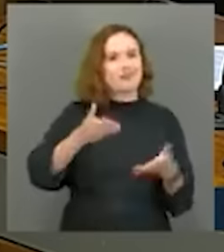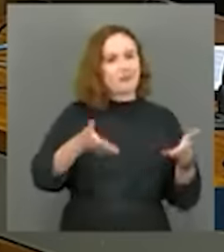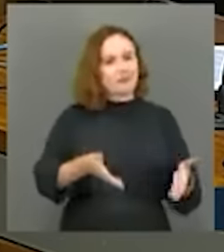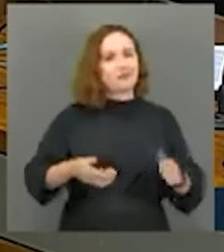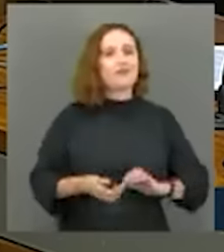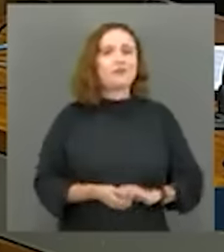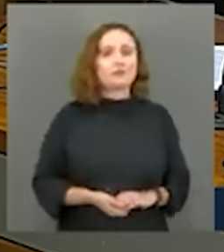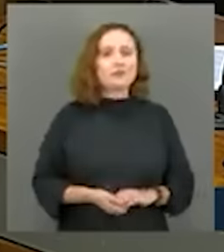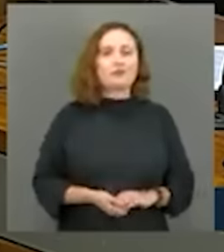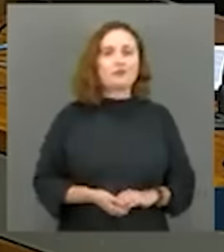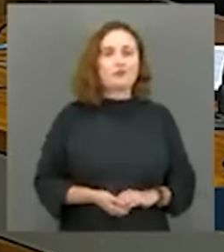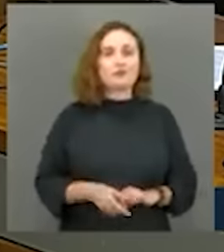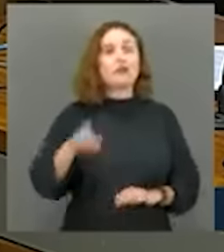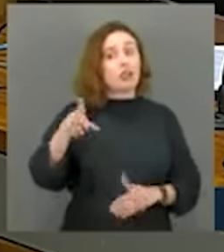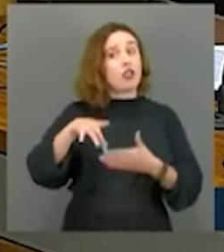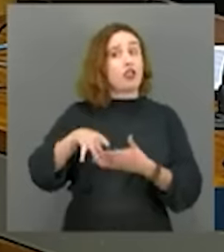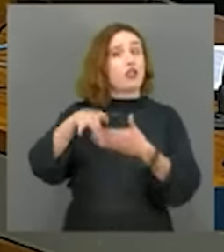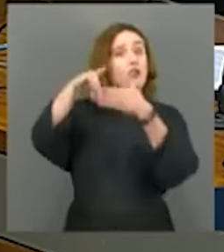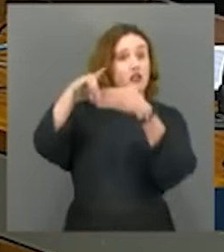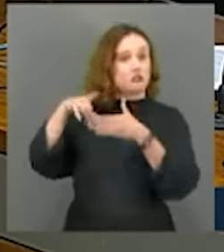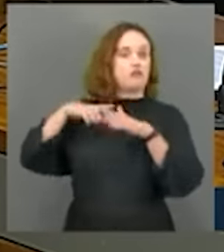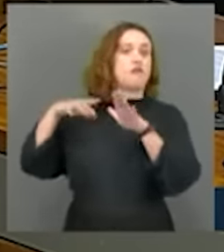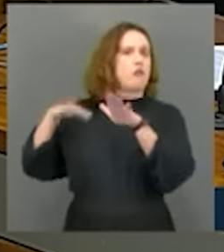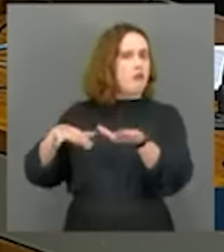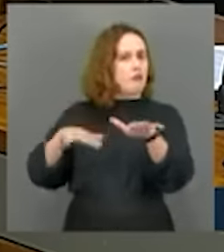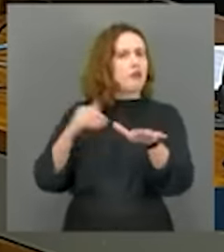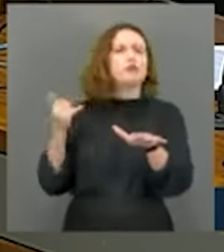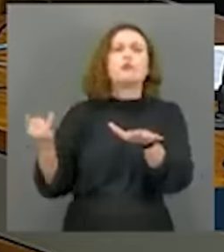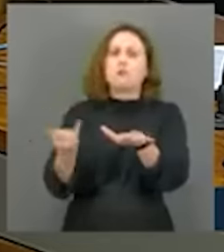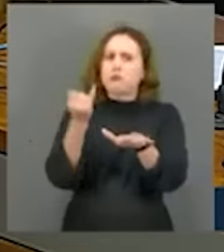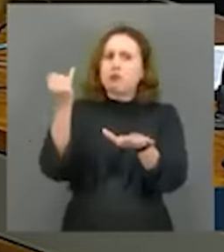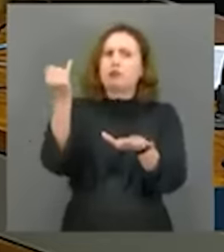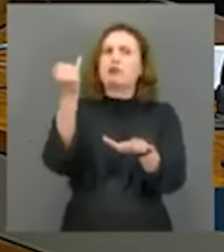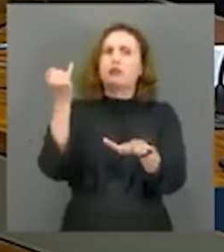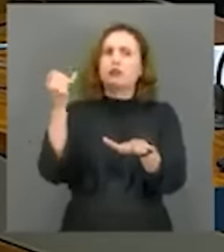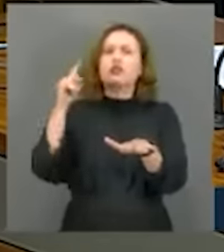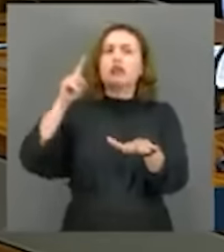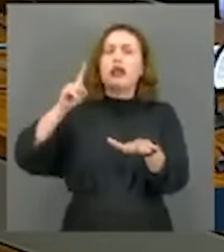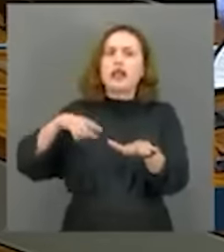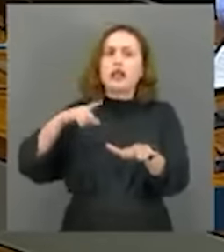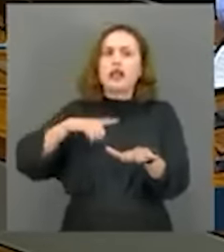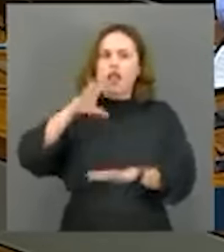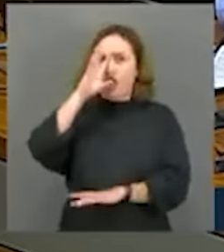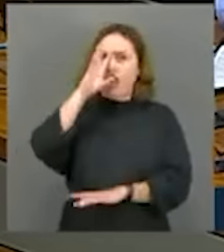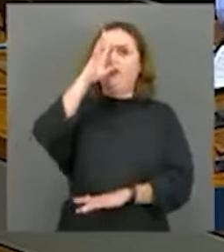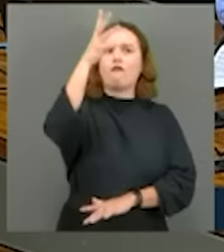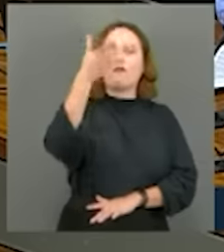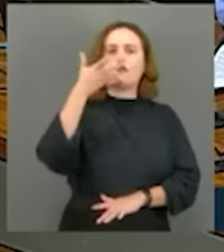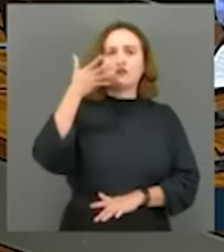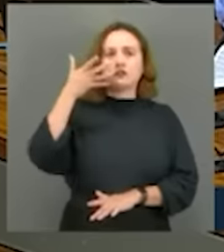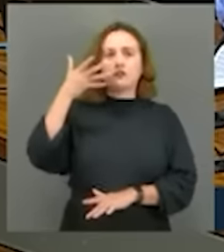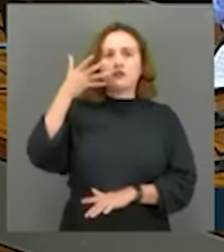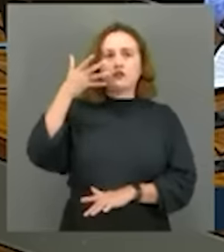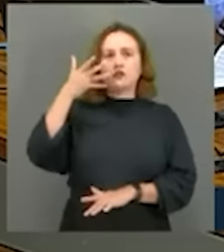e comandou um movimento importantíssimo né A Revolta dos meninos